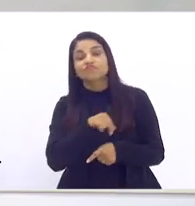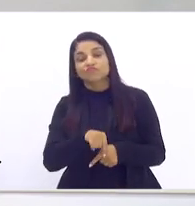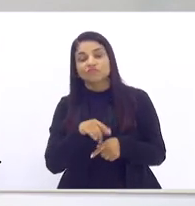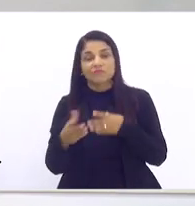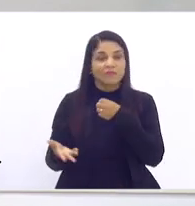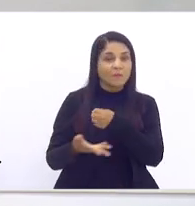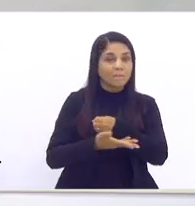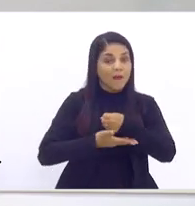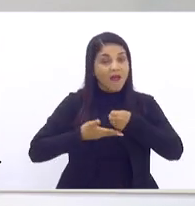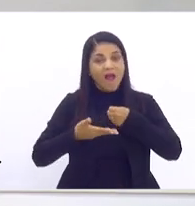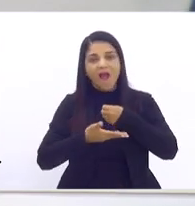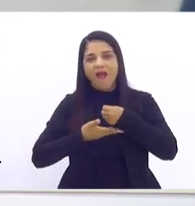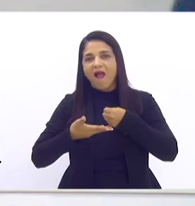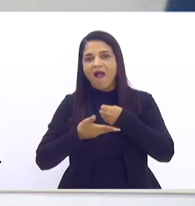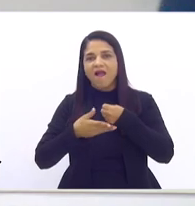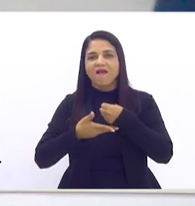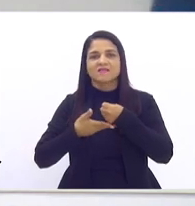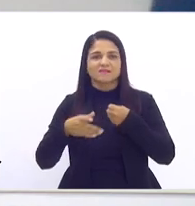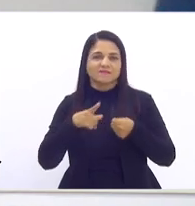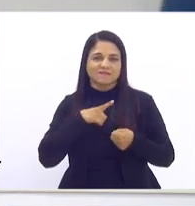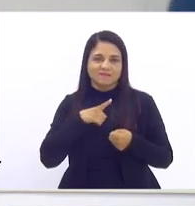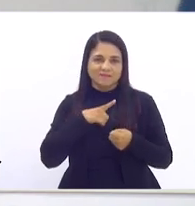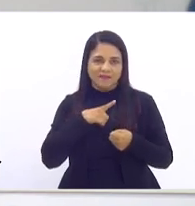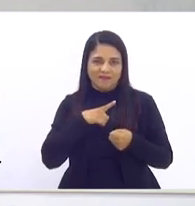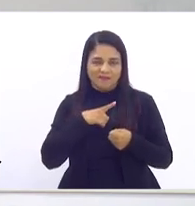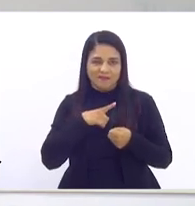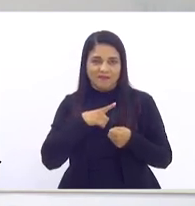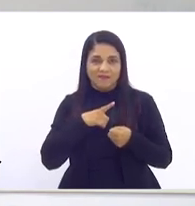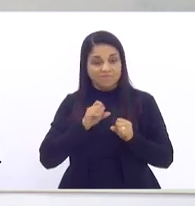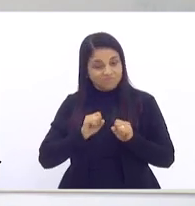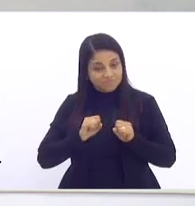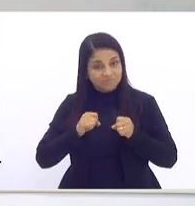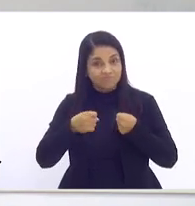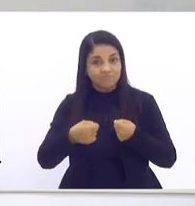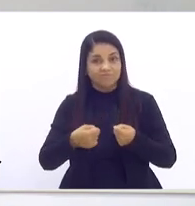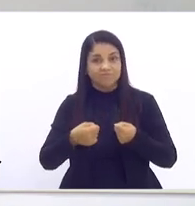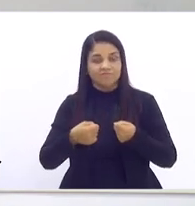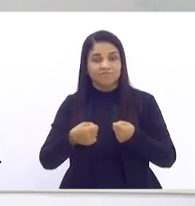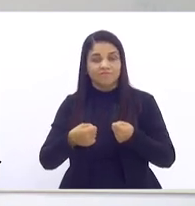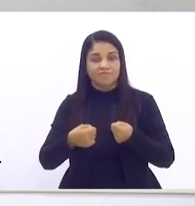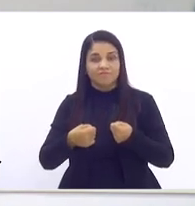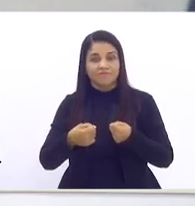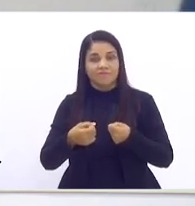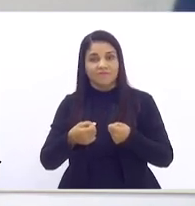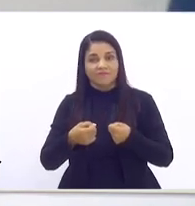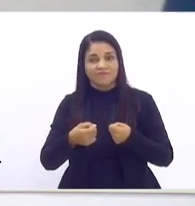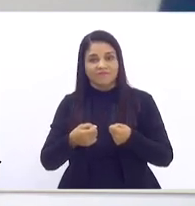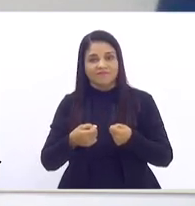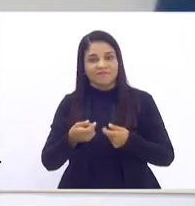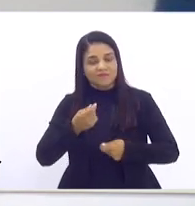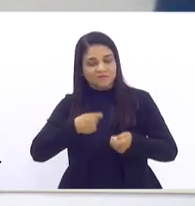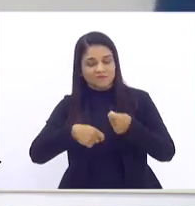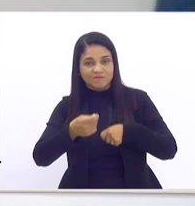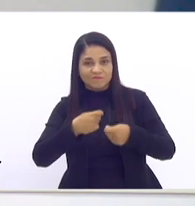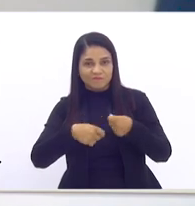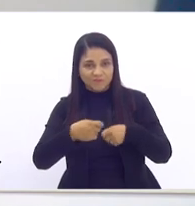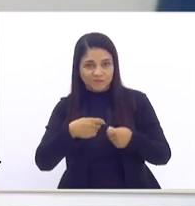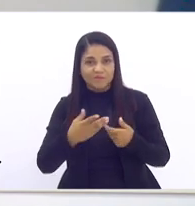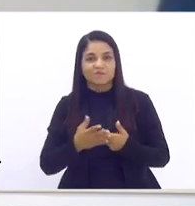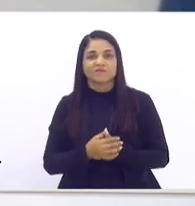base da do complexo industrial de defesa né então nós temos aí